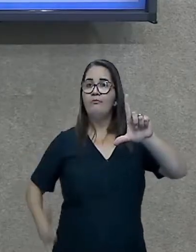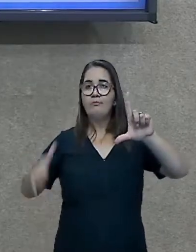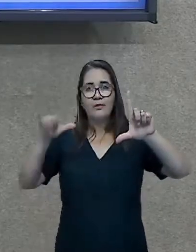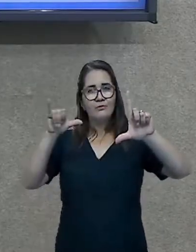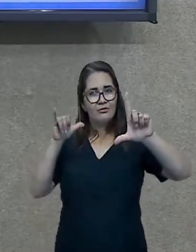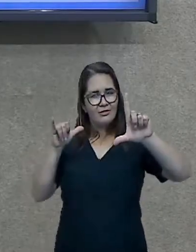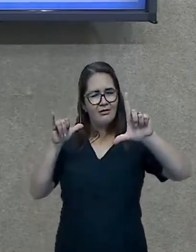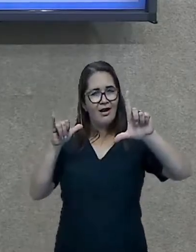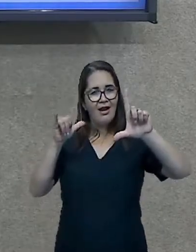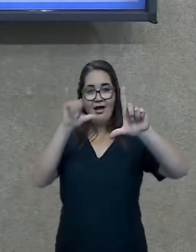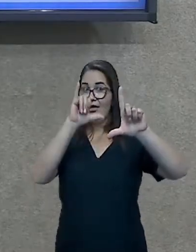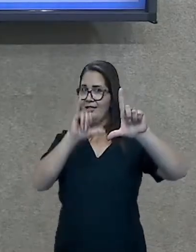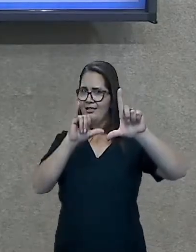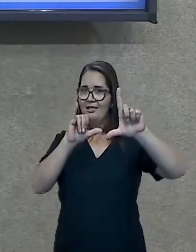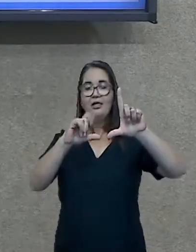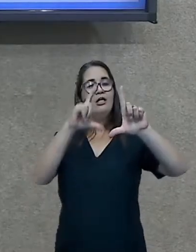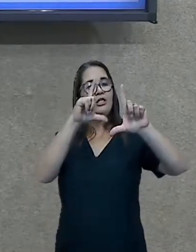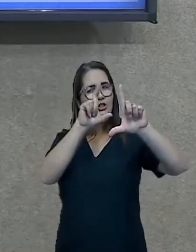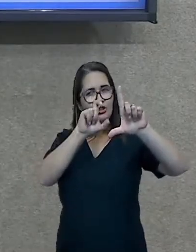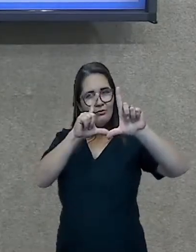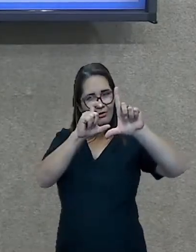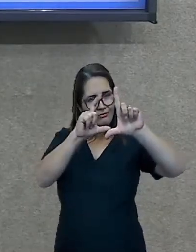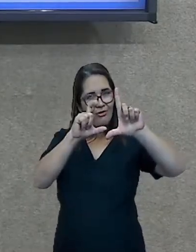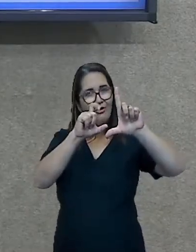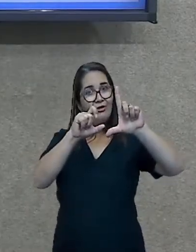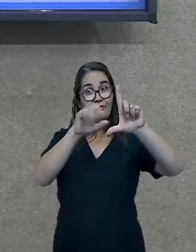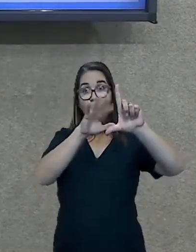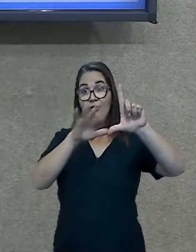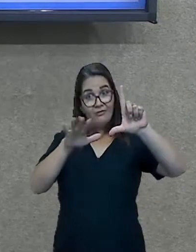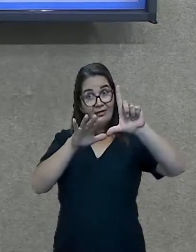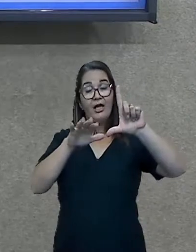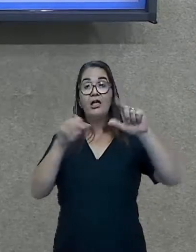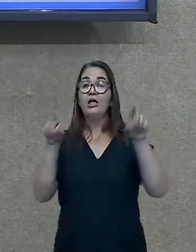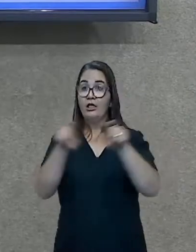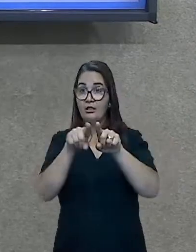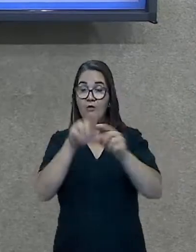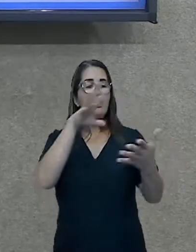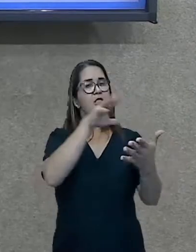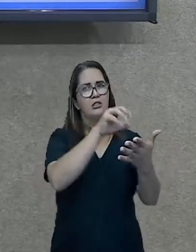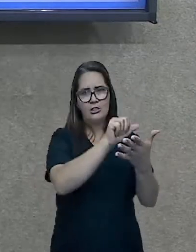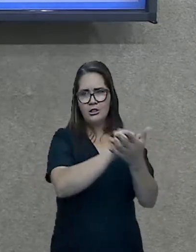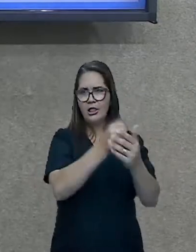seu celular na imagem que aparece no canto da tela e se inscreva